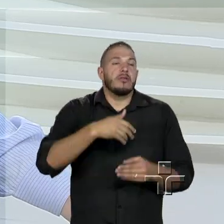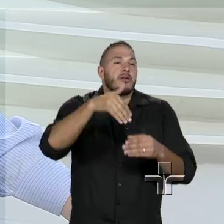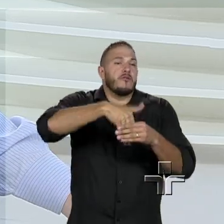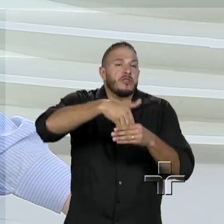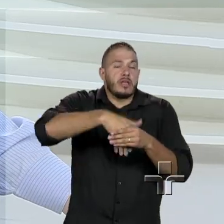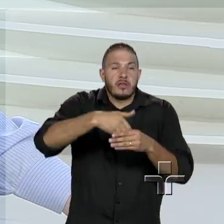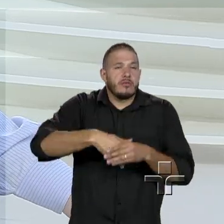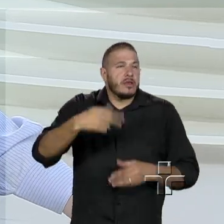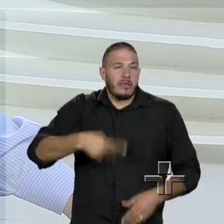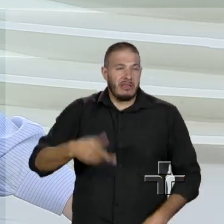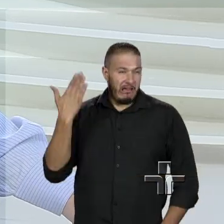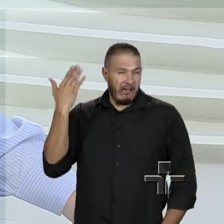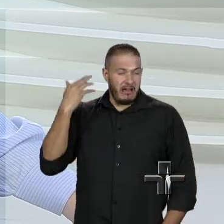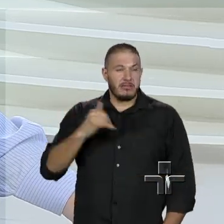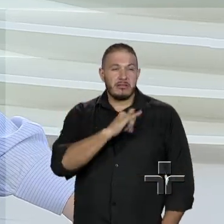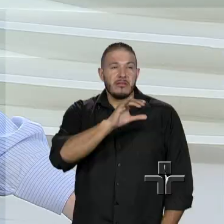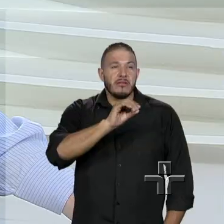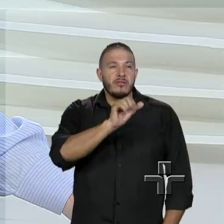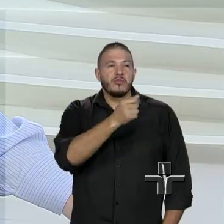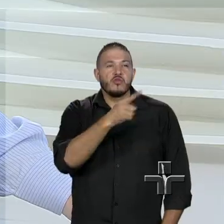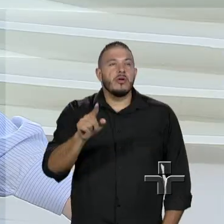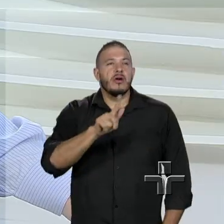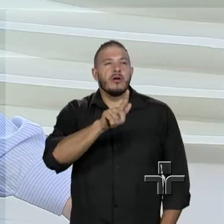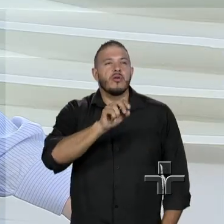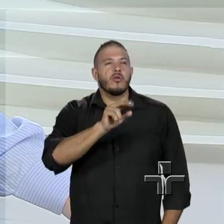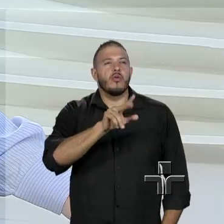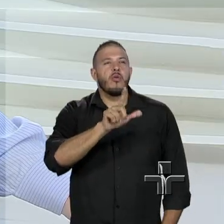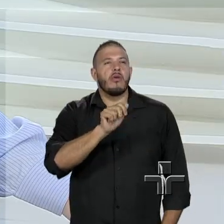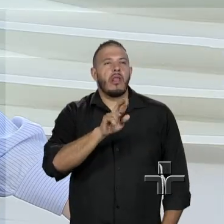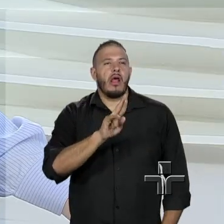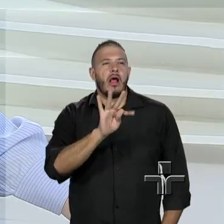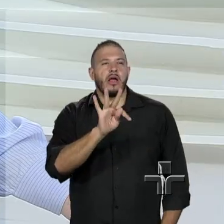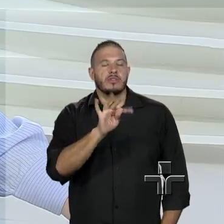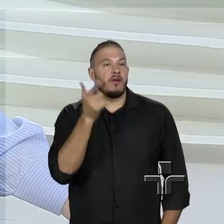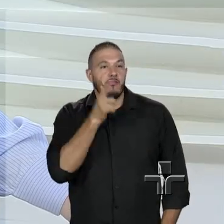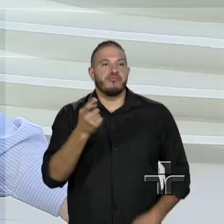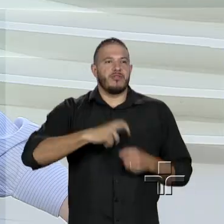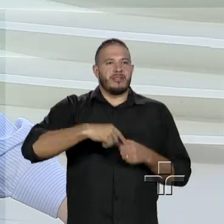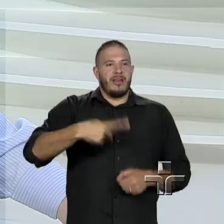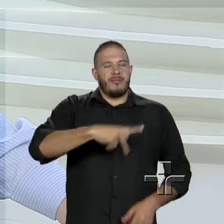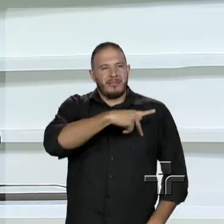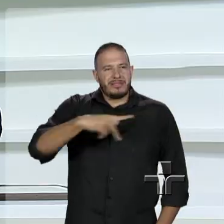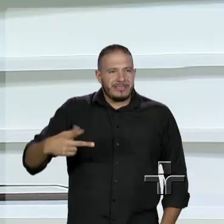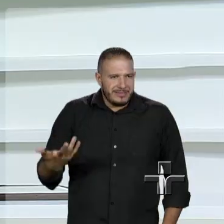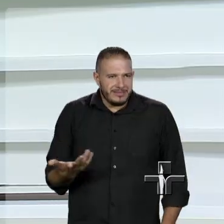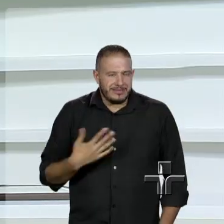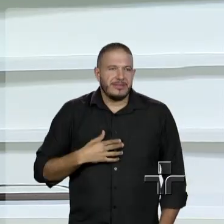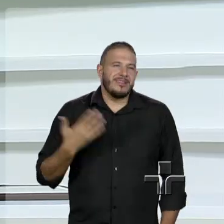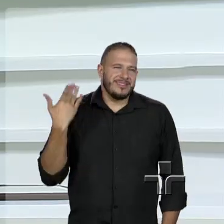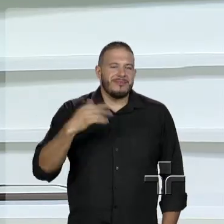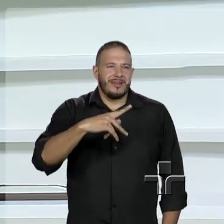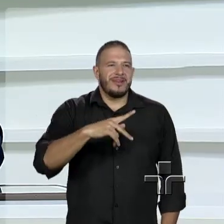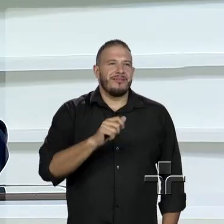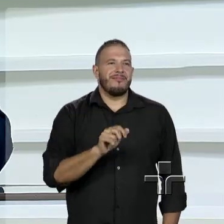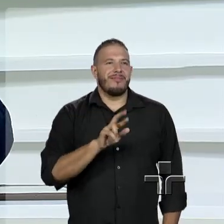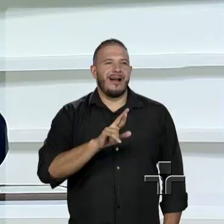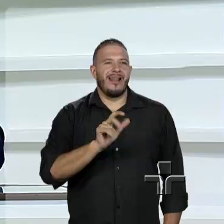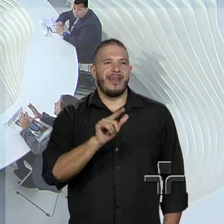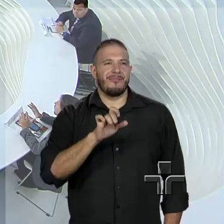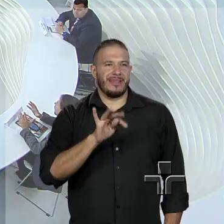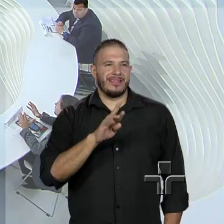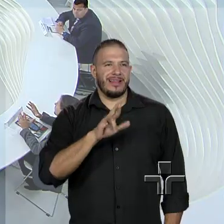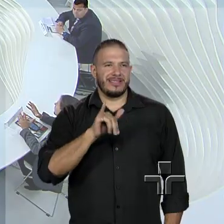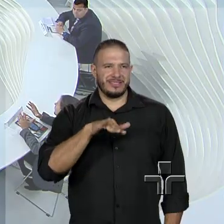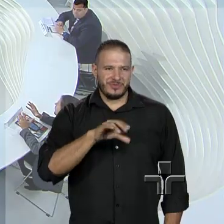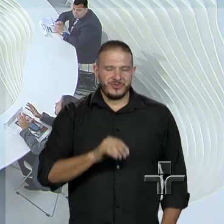do João Goulart para recuperar a presidência. Do parlamentarismo, né? professor, Isso. o que o senhor acha de